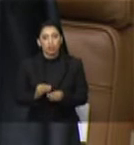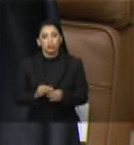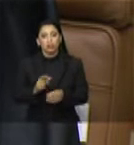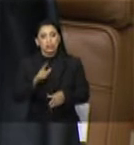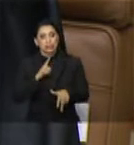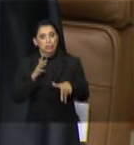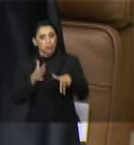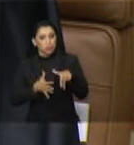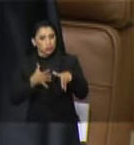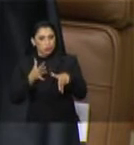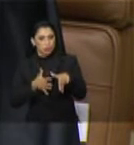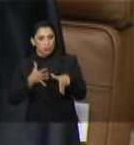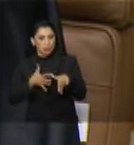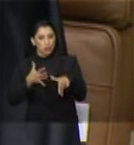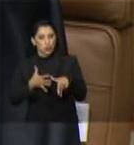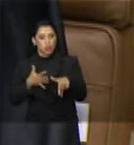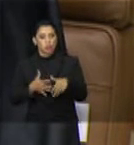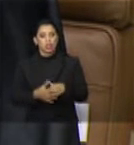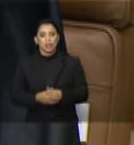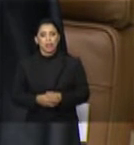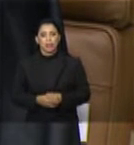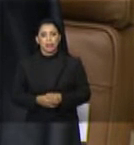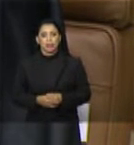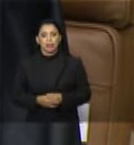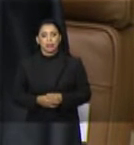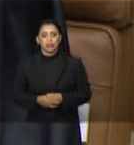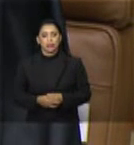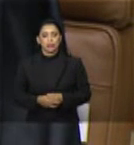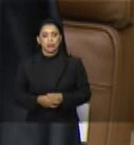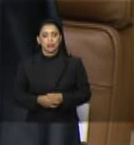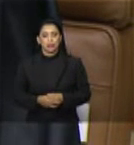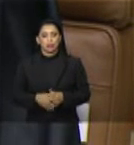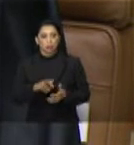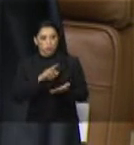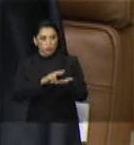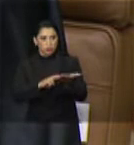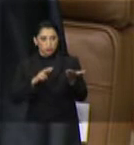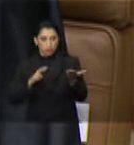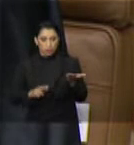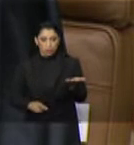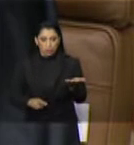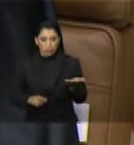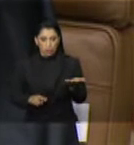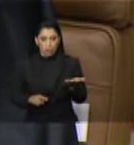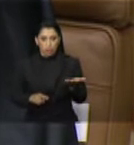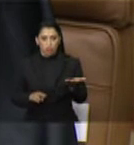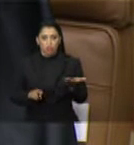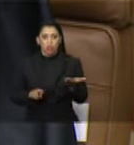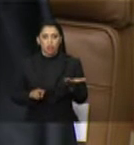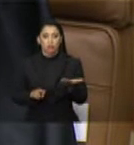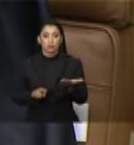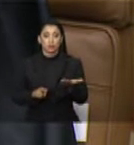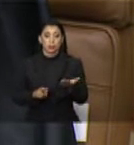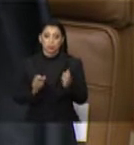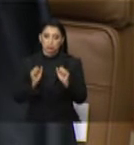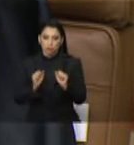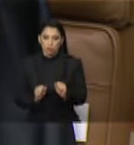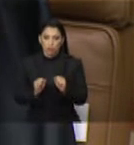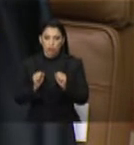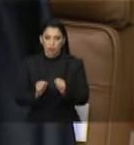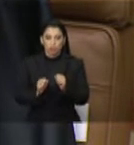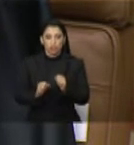sustentações orais Farei o relato o suficiente para que possamos